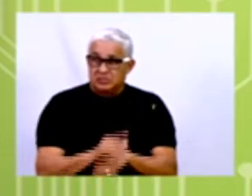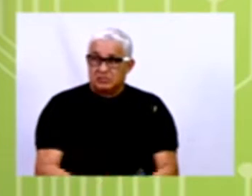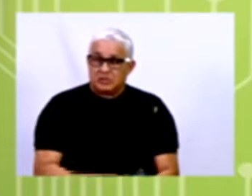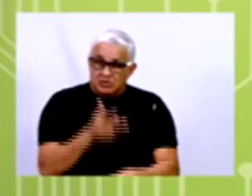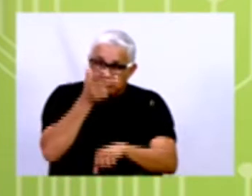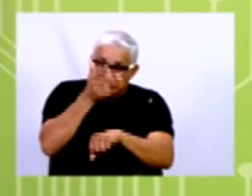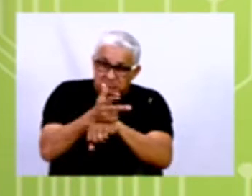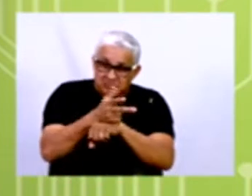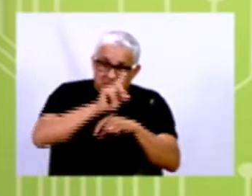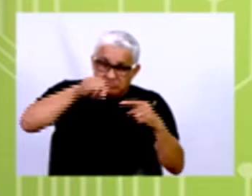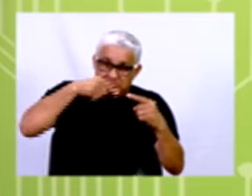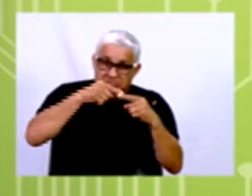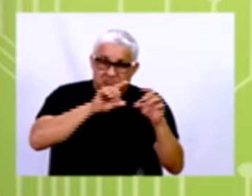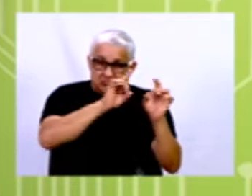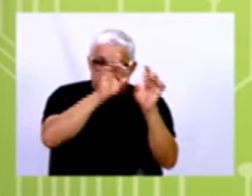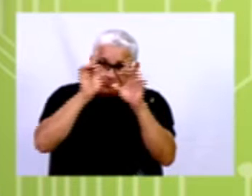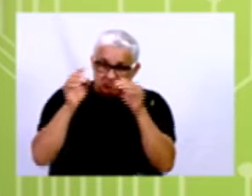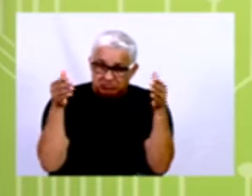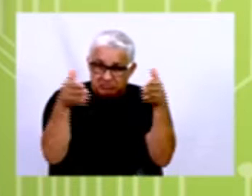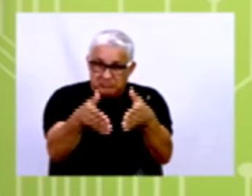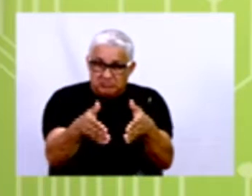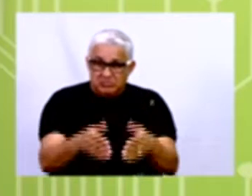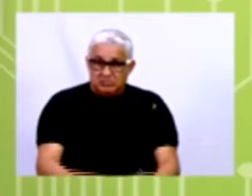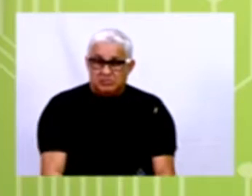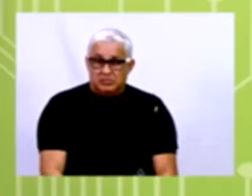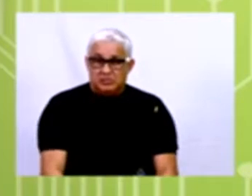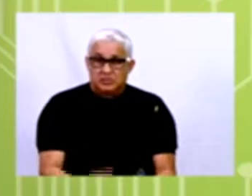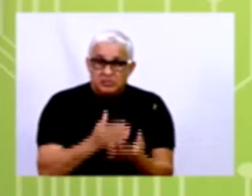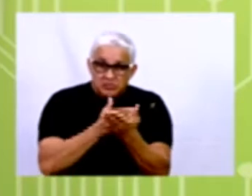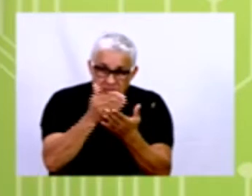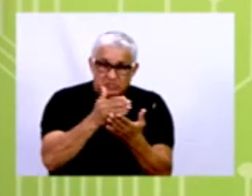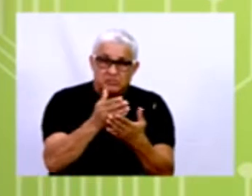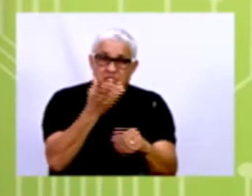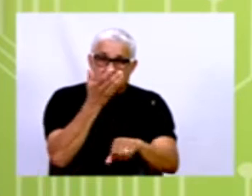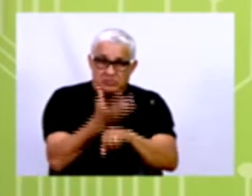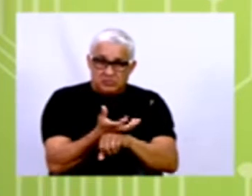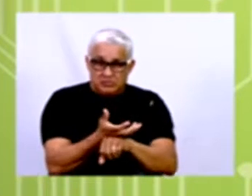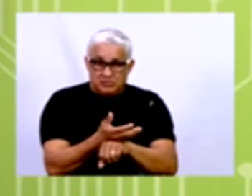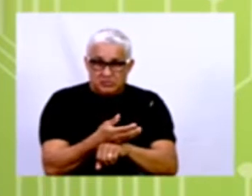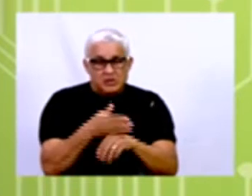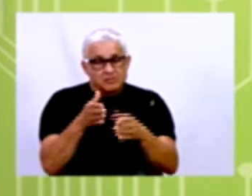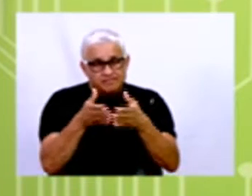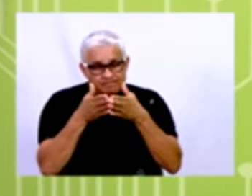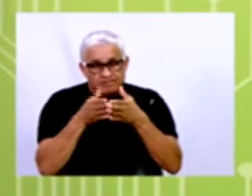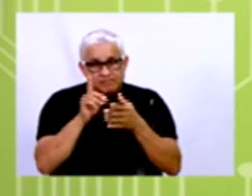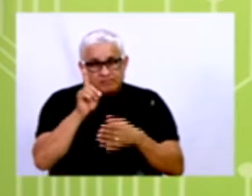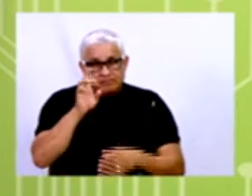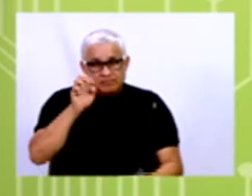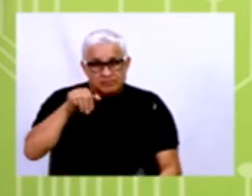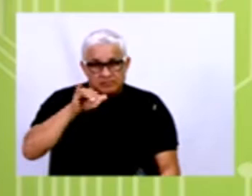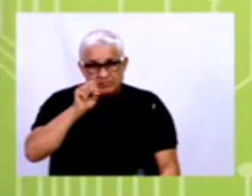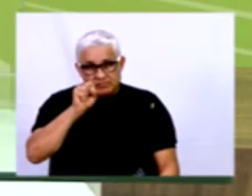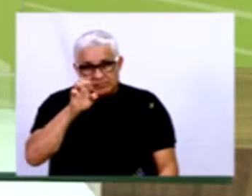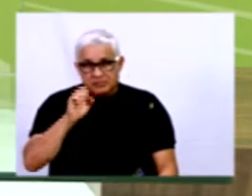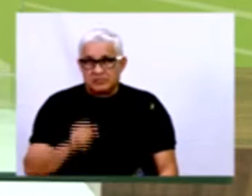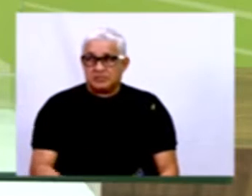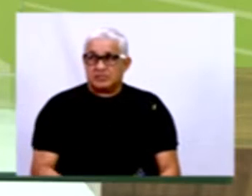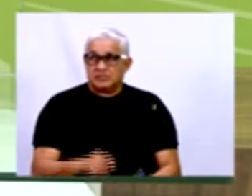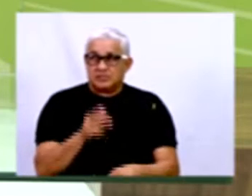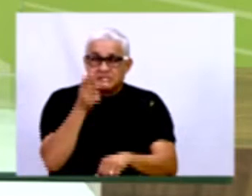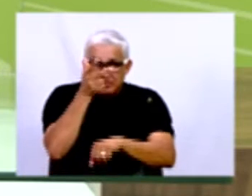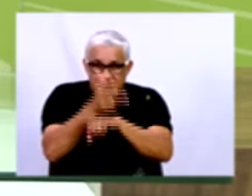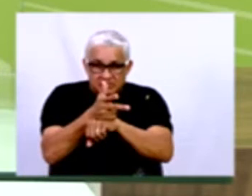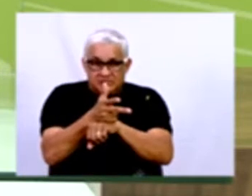objetivo específico de dar o input inicial a essa disciplina. Eu vou pedir à professora Denise que chame, por favor, esse vídeo.